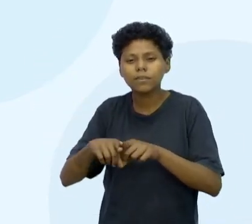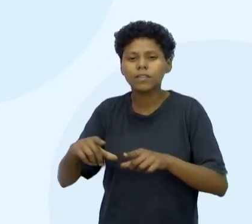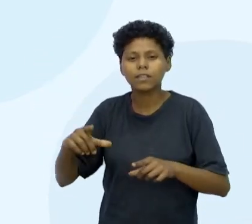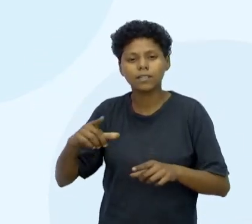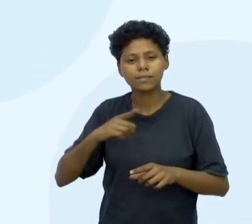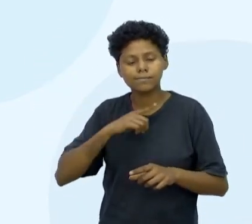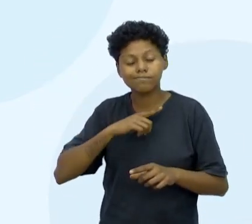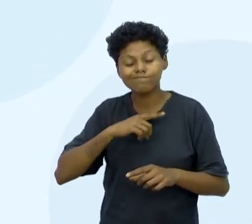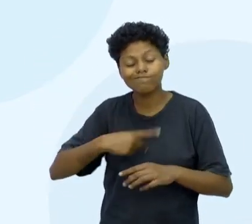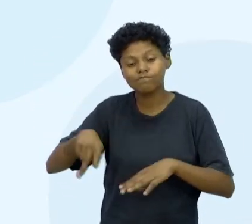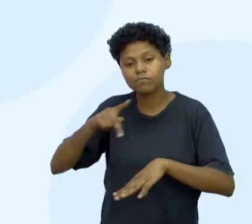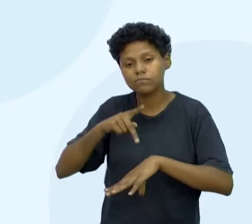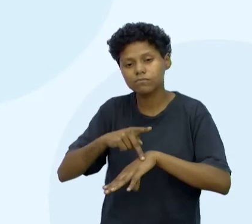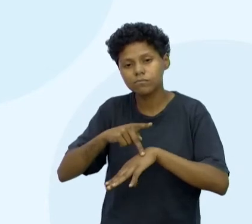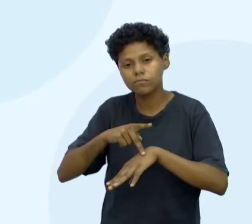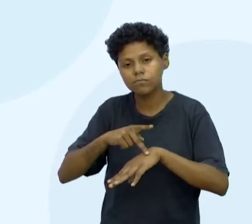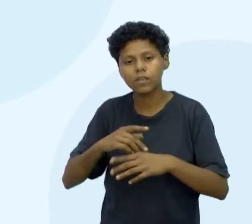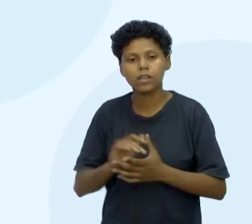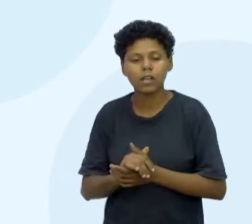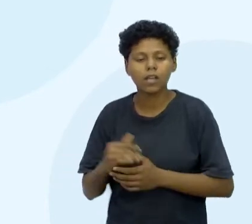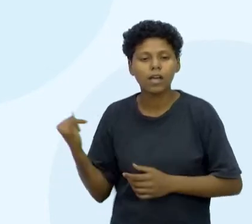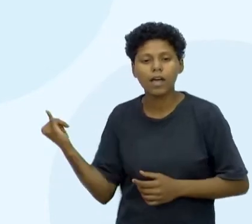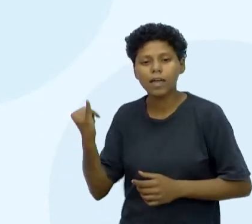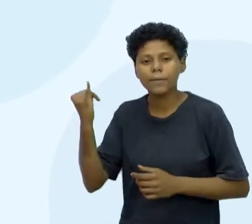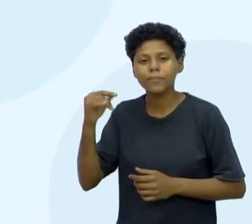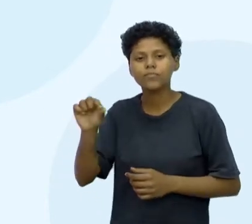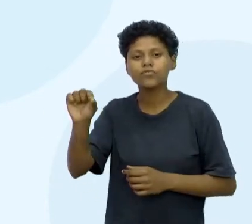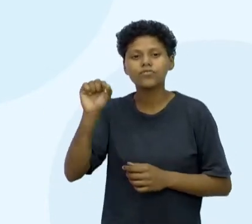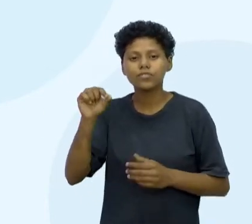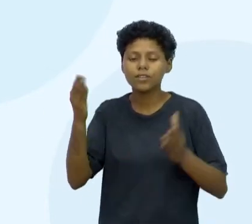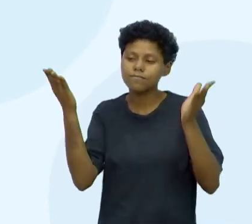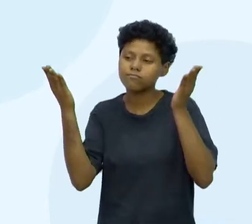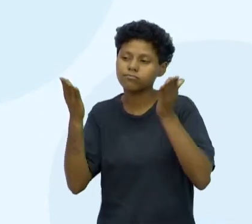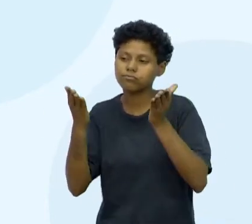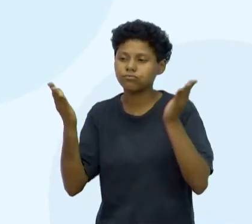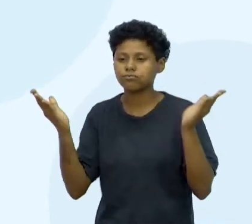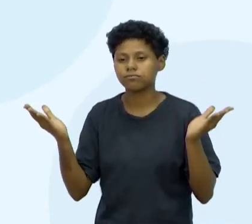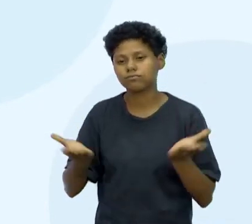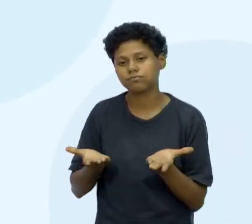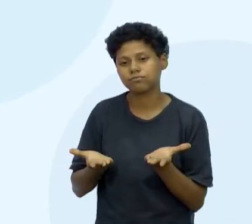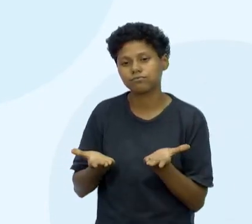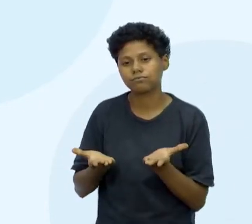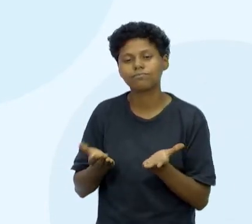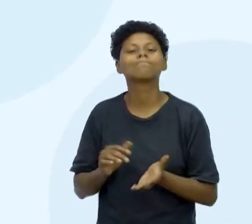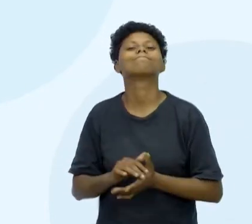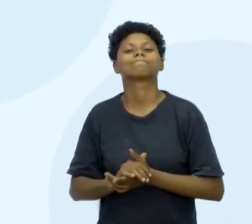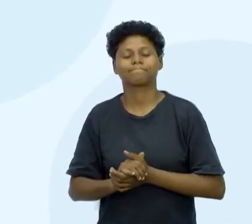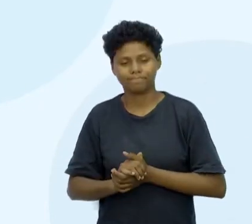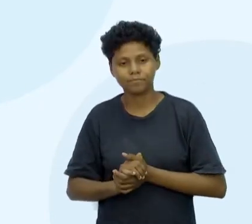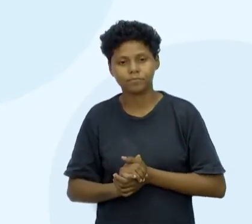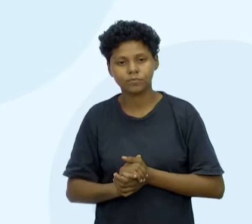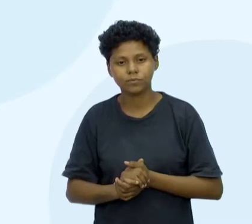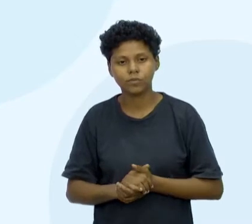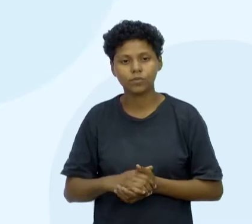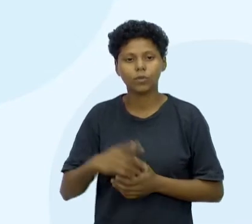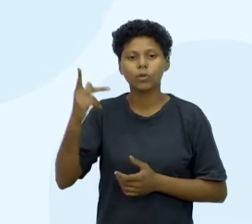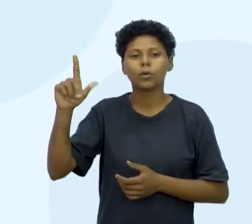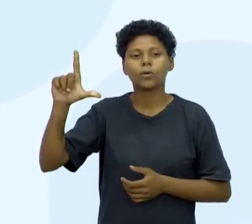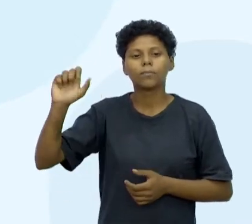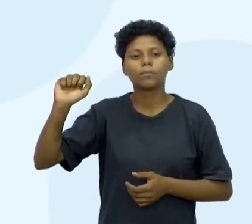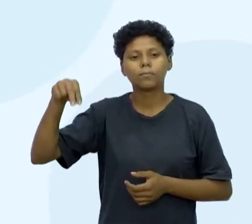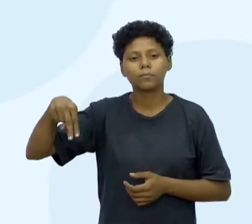tem uma função muito bacana que é do plano inclinado. Lembra que a gente falou do plano inclinado? Se você colocar alguma coisa num plano